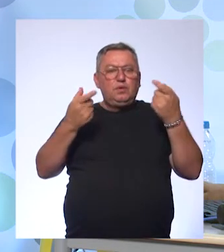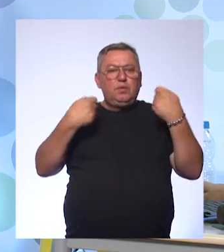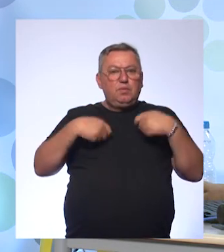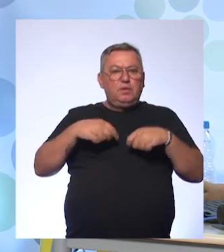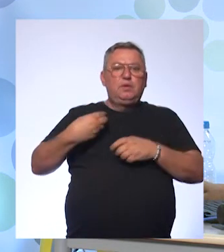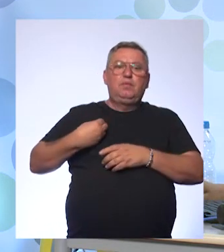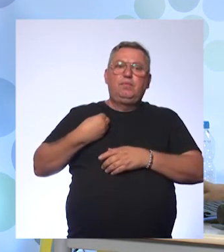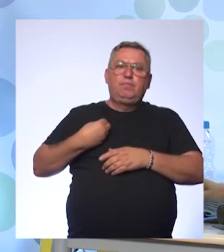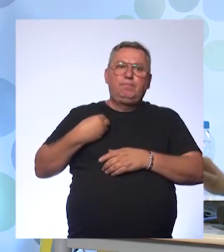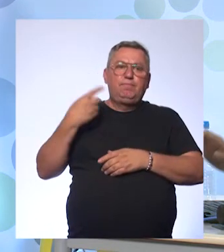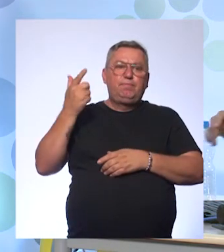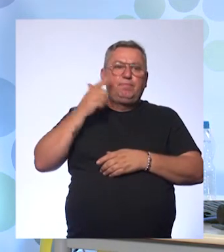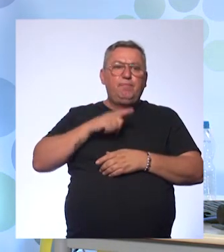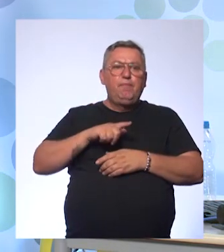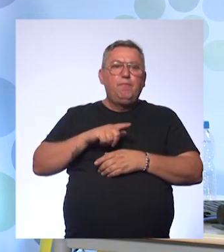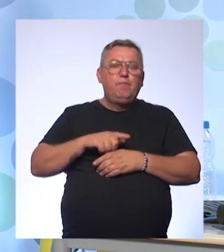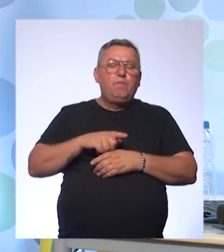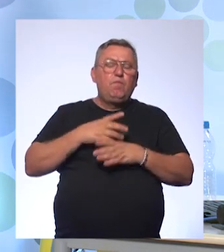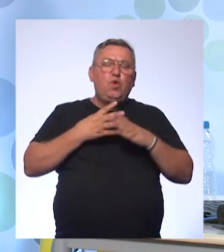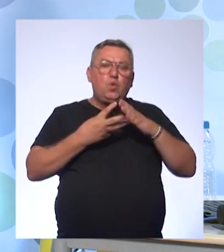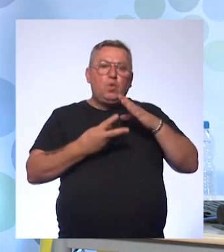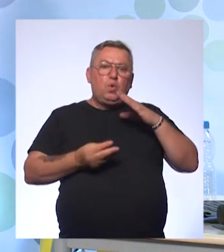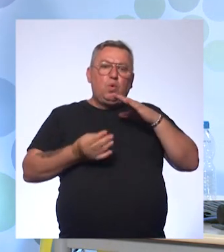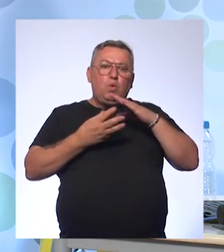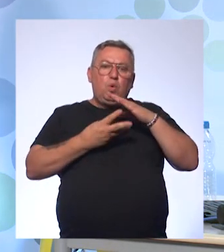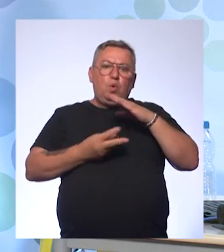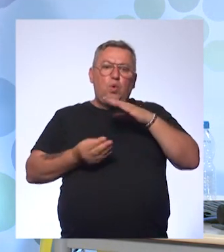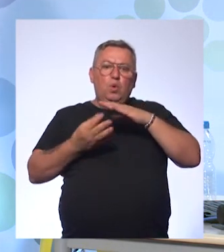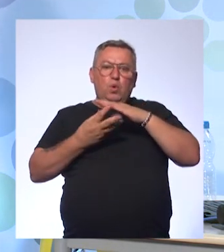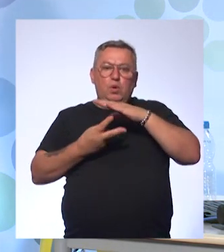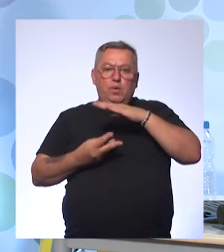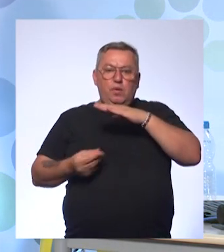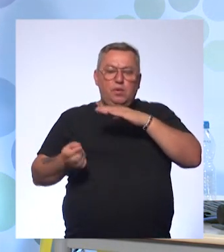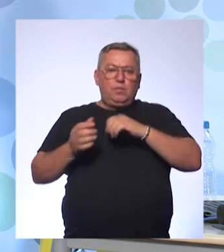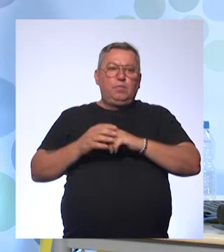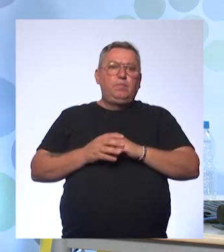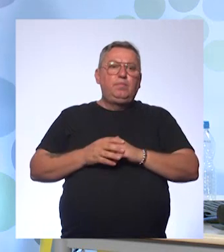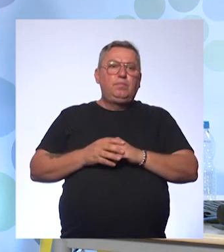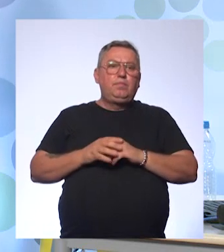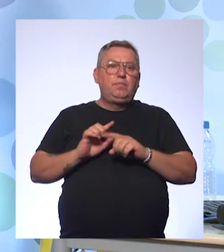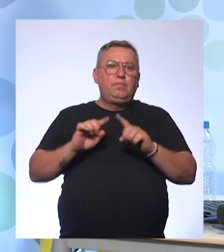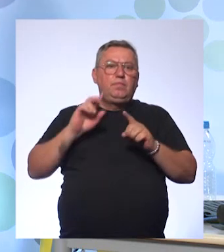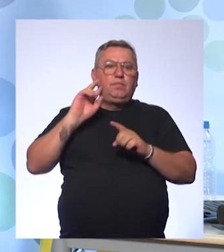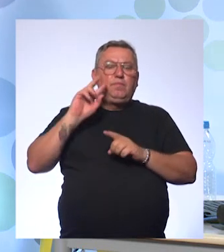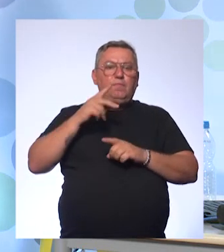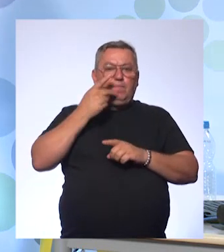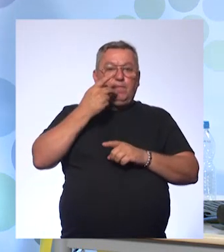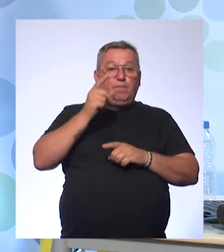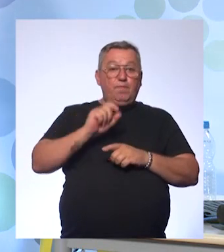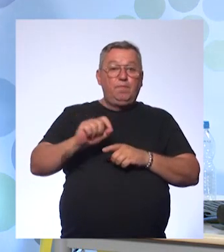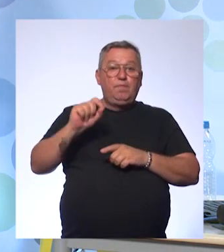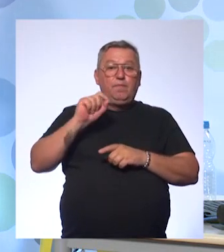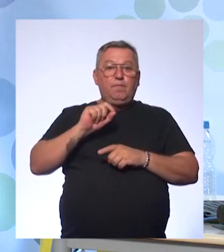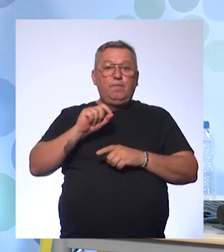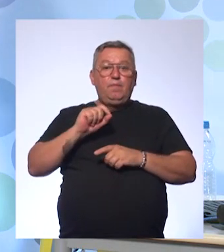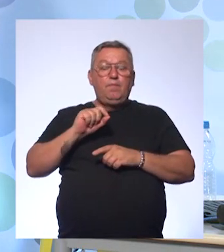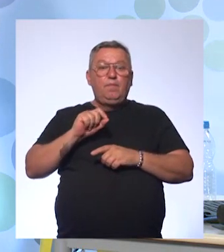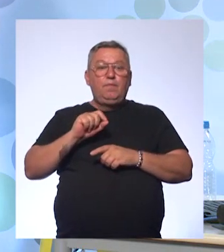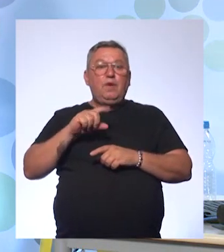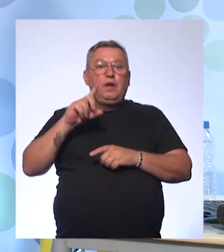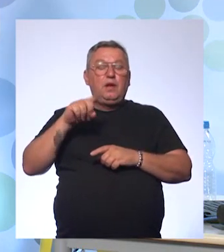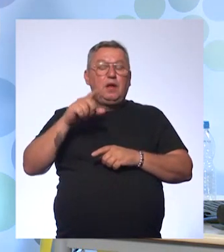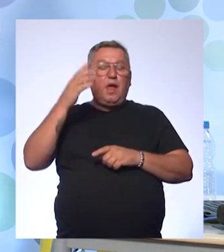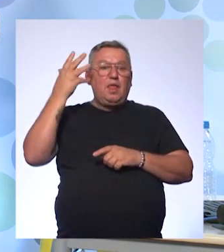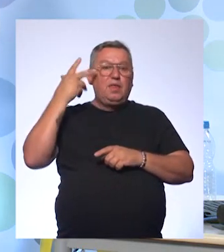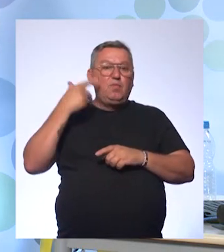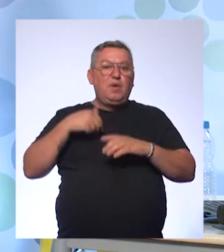e aí ele consegue ir absorvendo através desse processo aí de filtração, né? Então, a gente fala que são seres